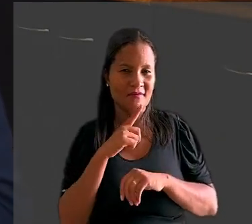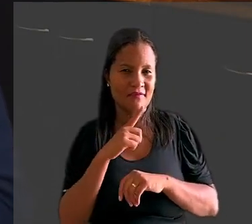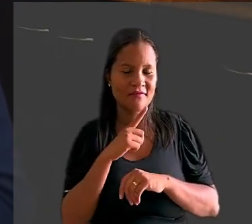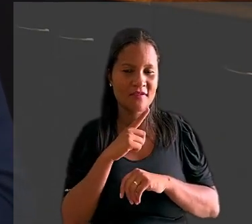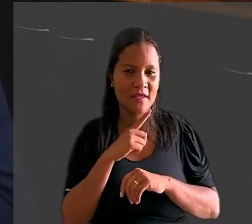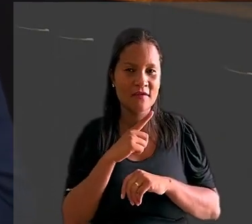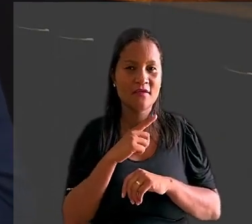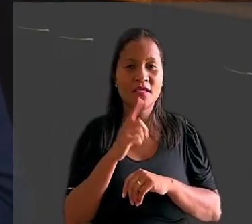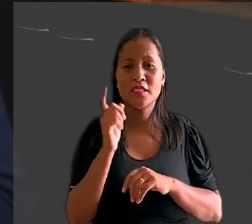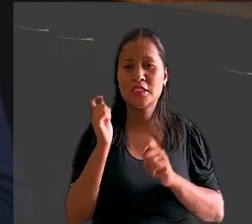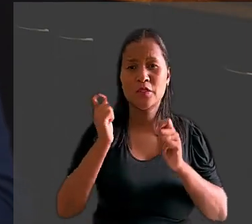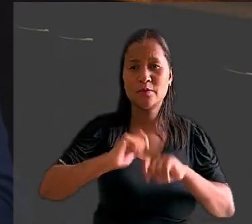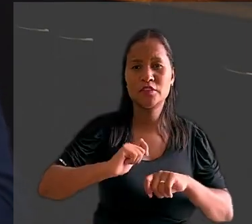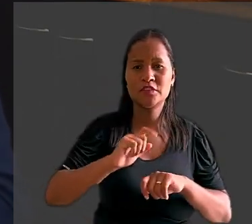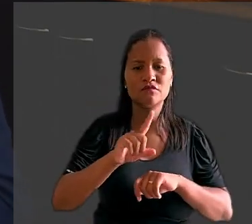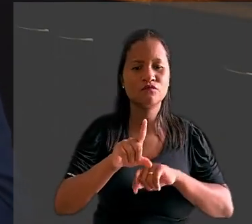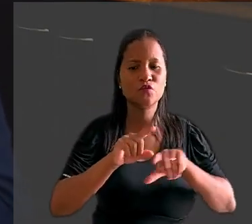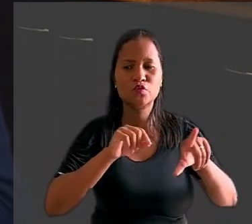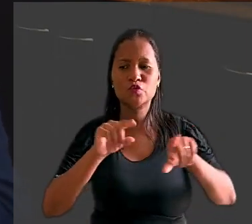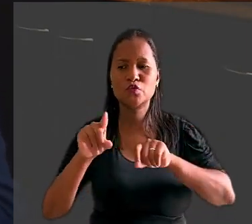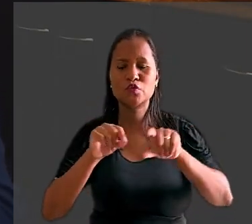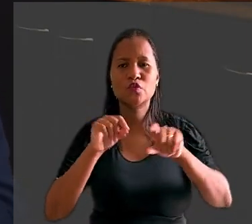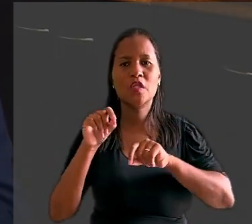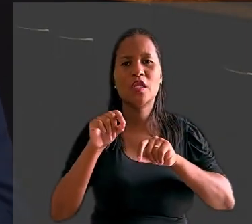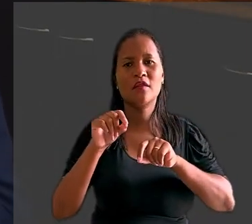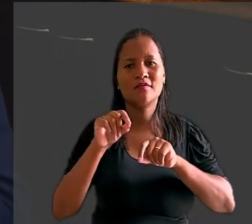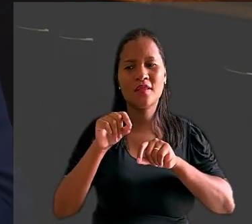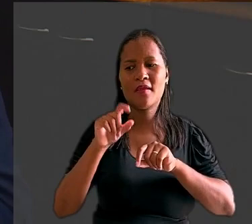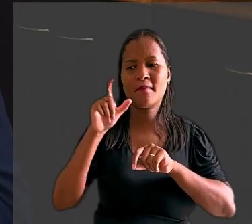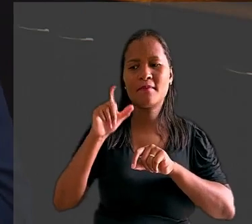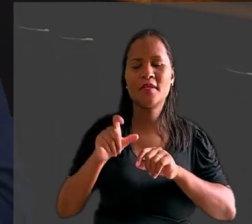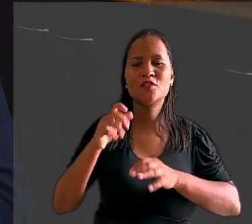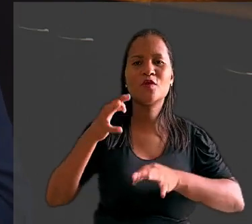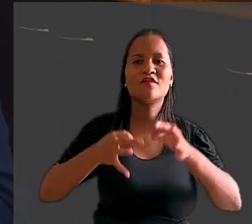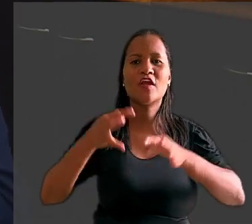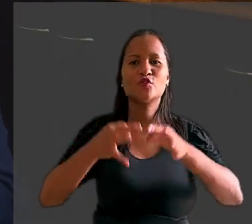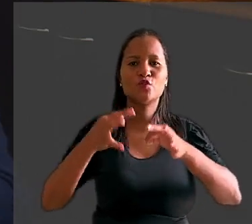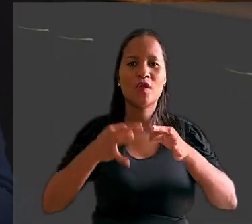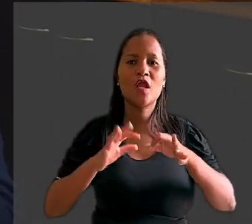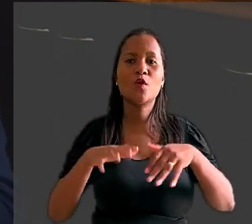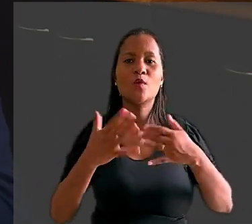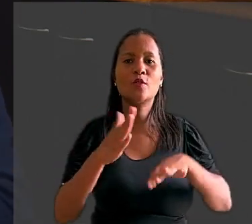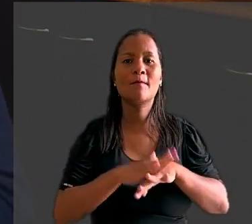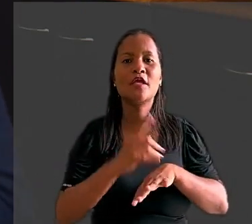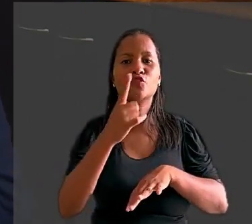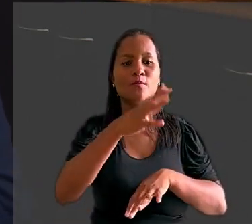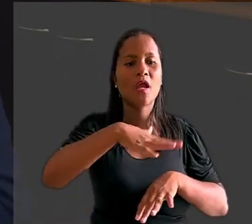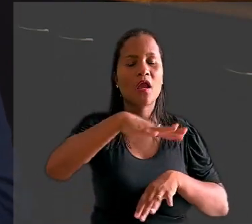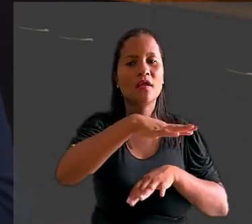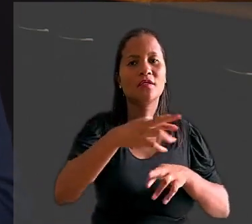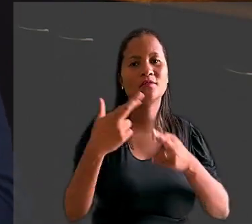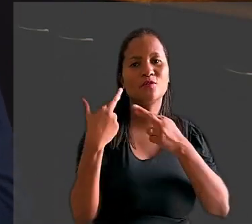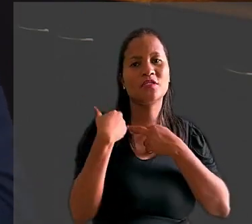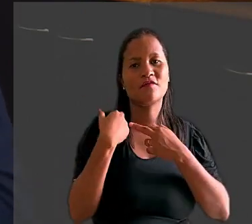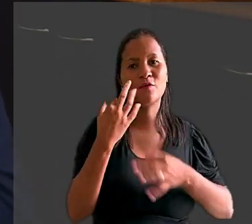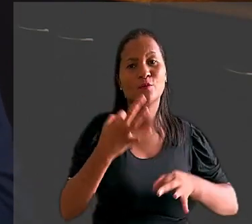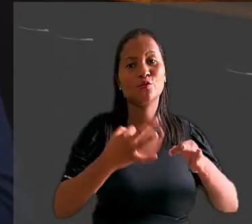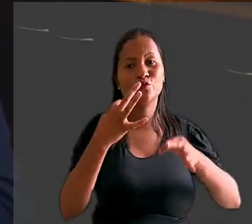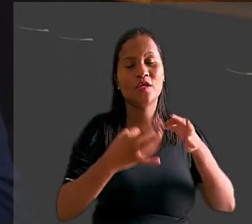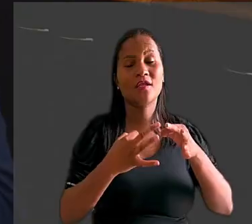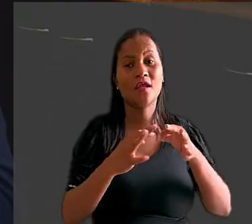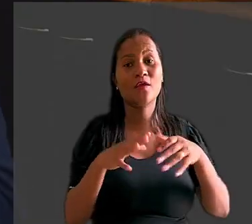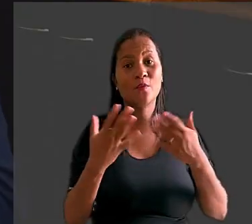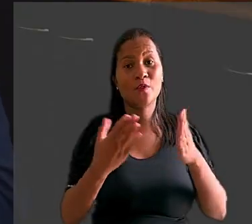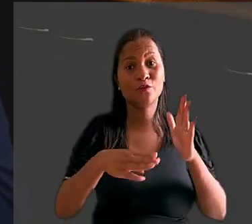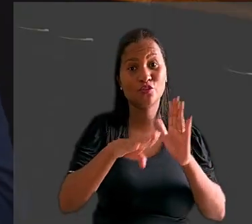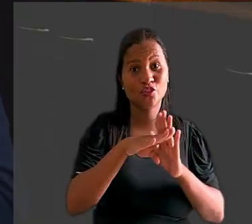isso, não é possível a escolha do julgador quando há mais de um órgão responsável pelo julgamento da